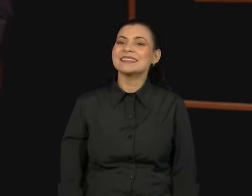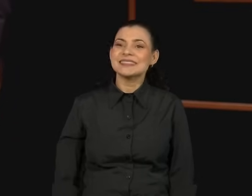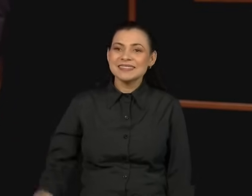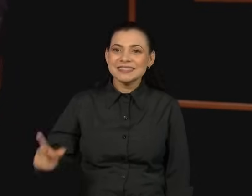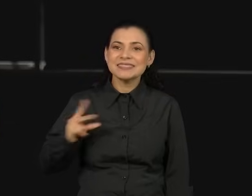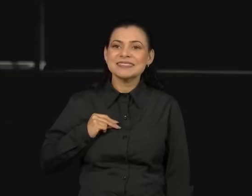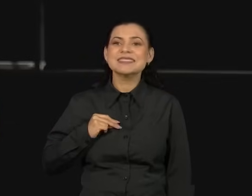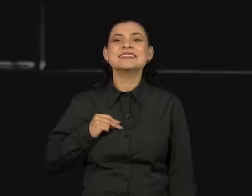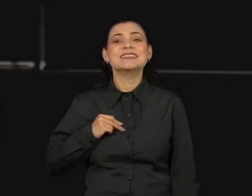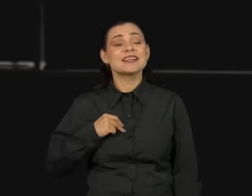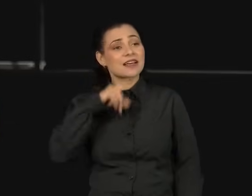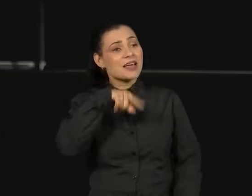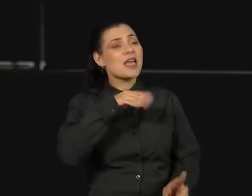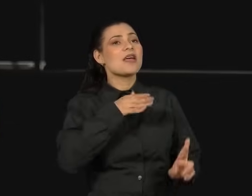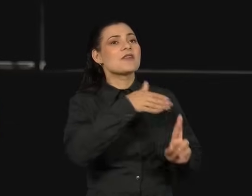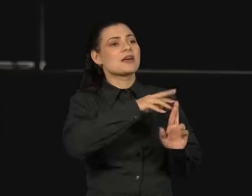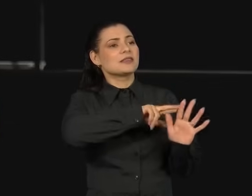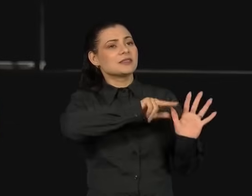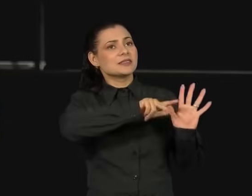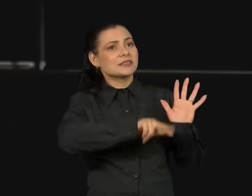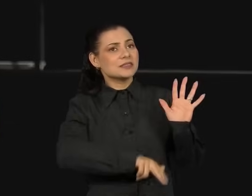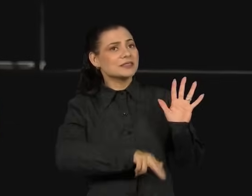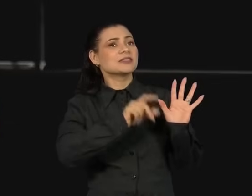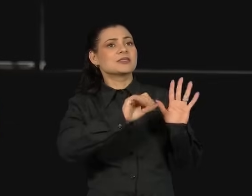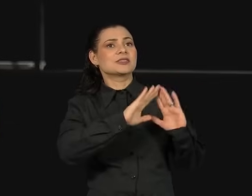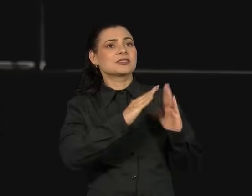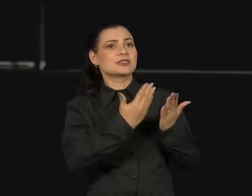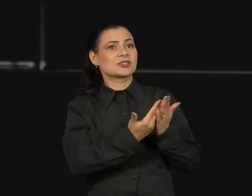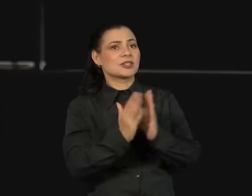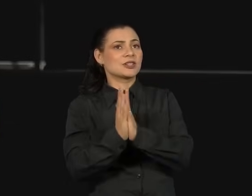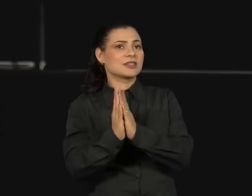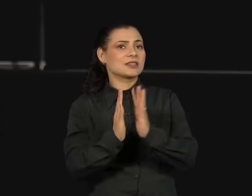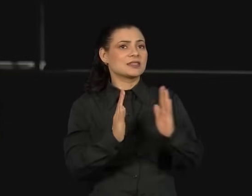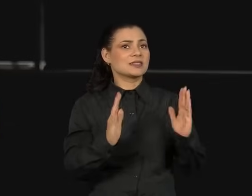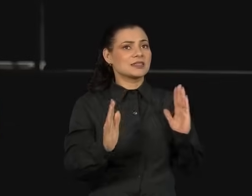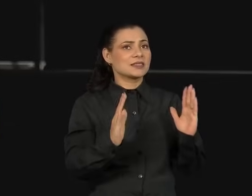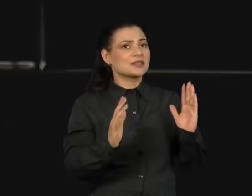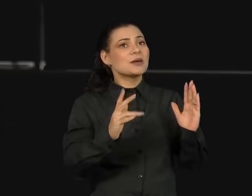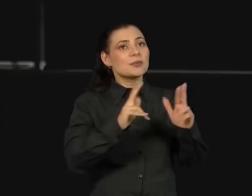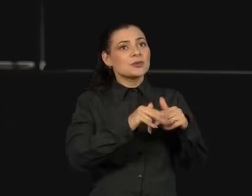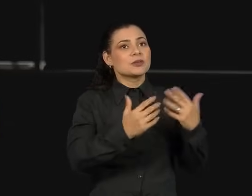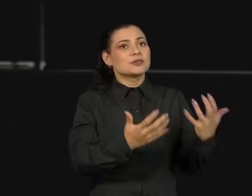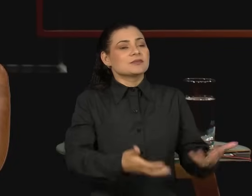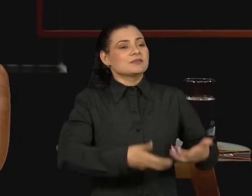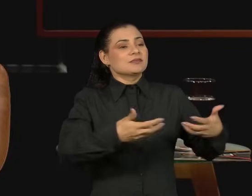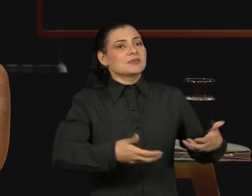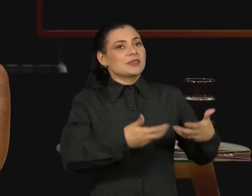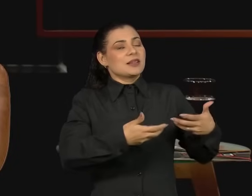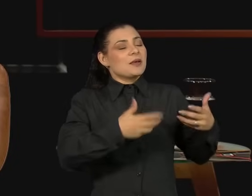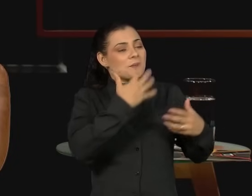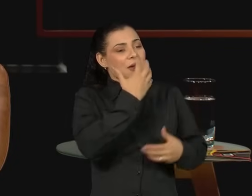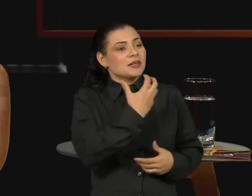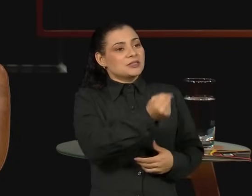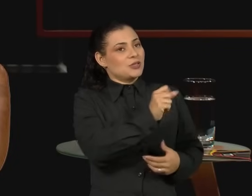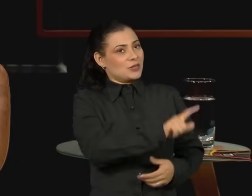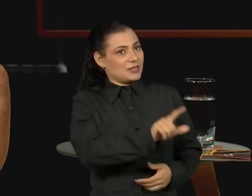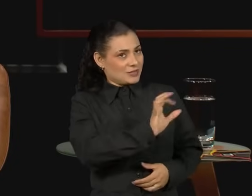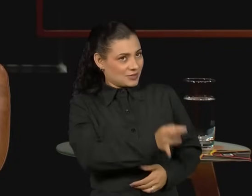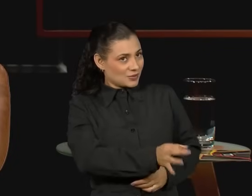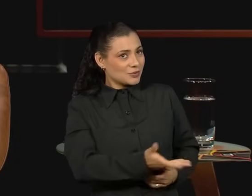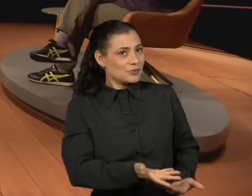Foram referências suas da escola que te despertaram essa paixão pela literatura?